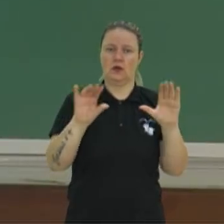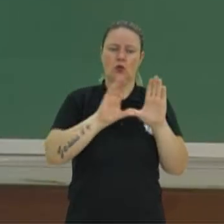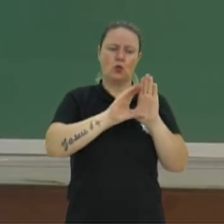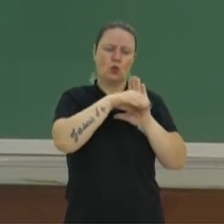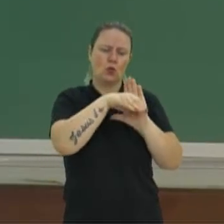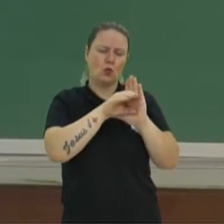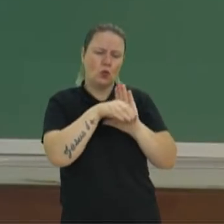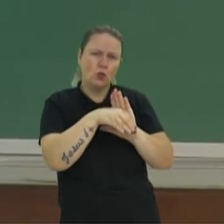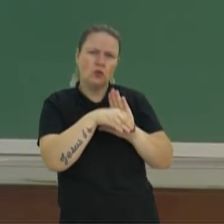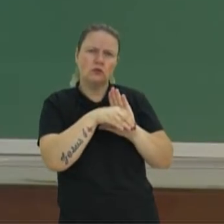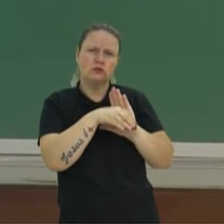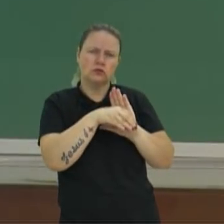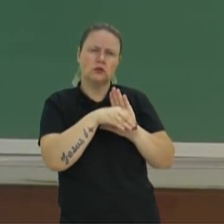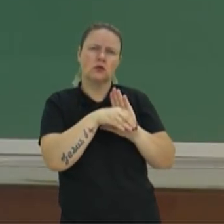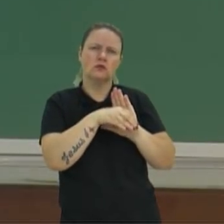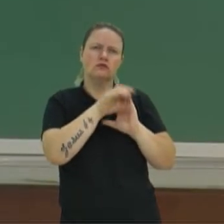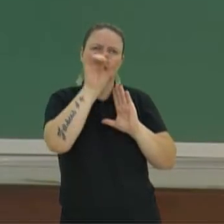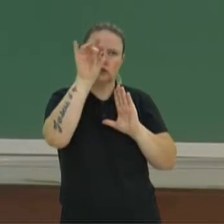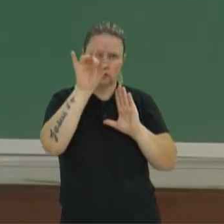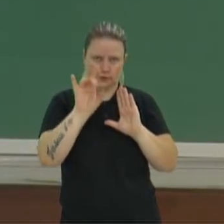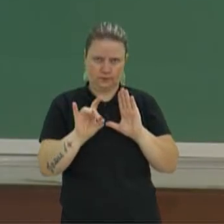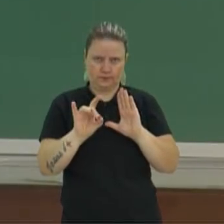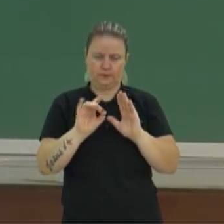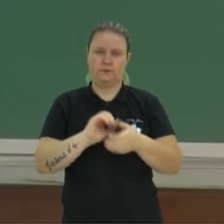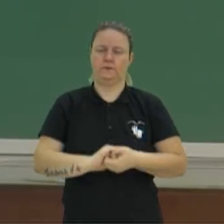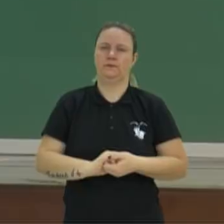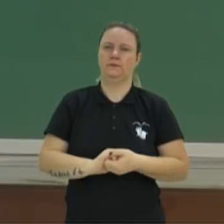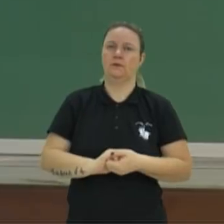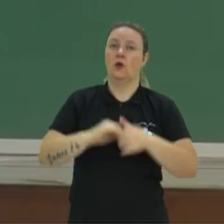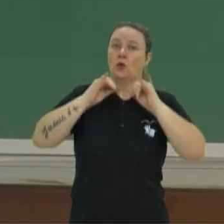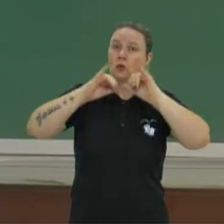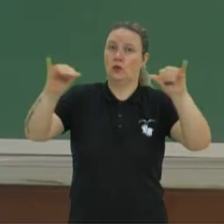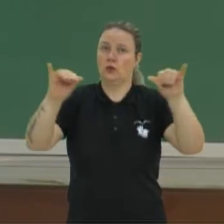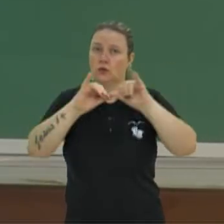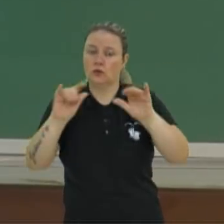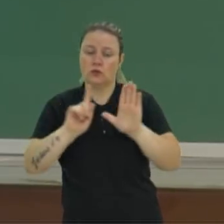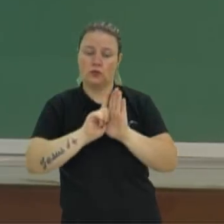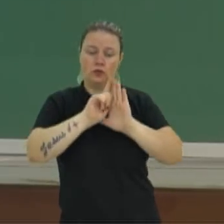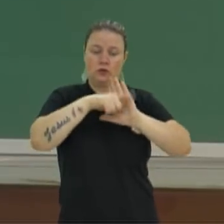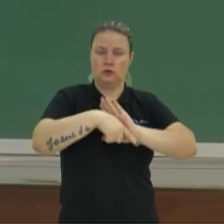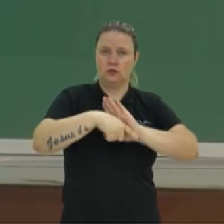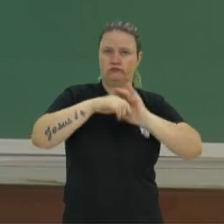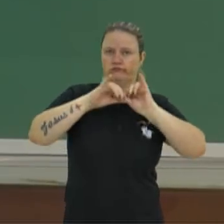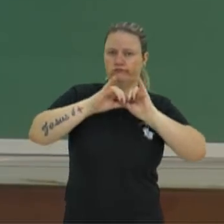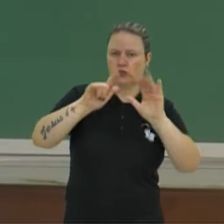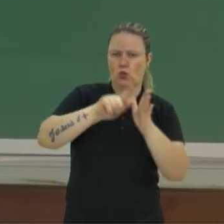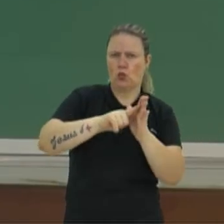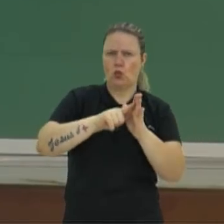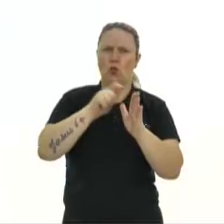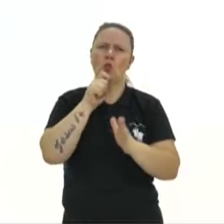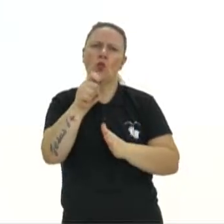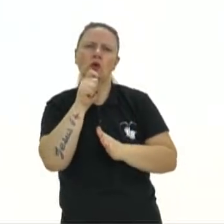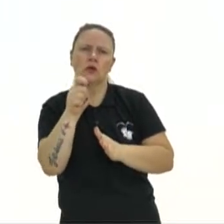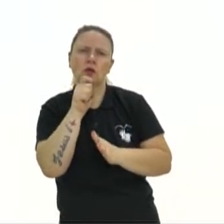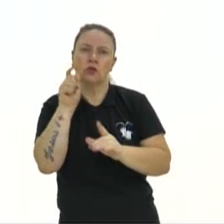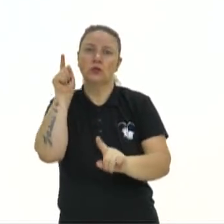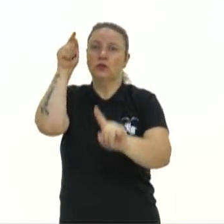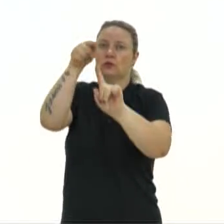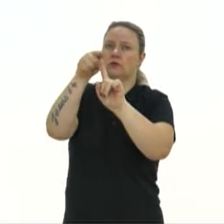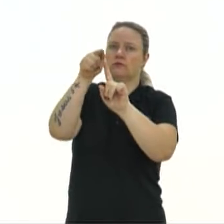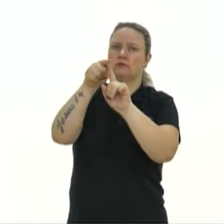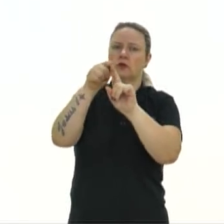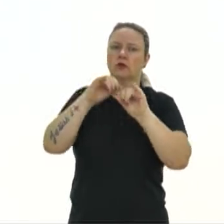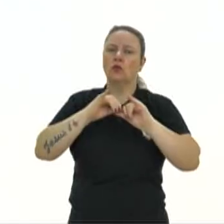uma definição de cada um. Notícia é um gênero jornalístico que tem por finalidade informar um